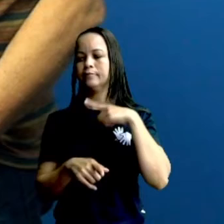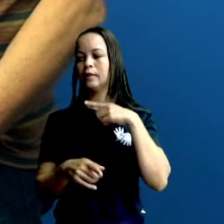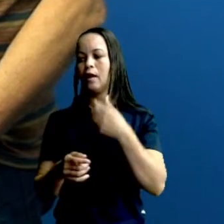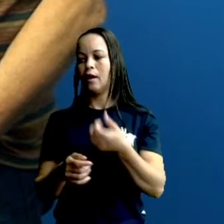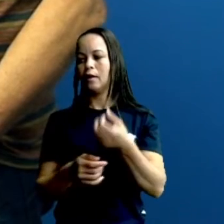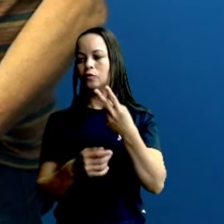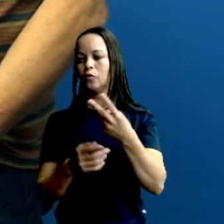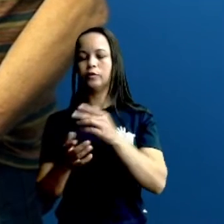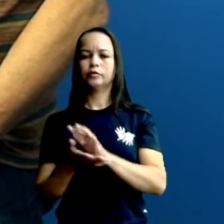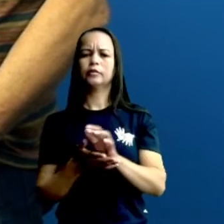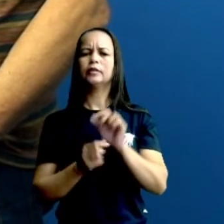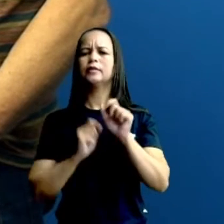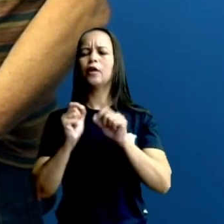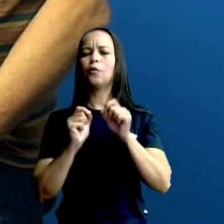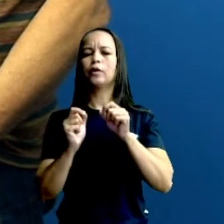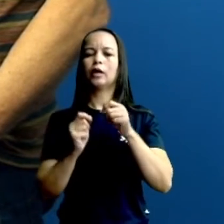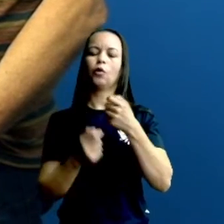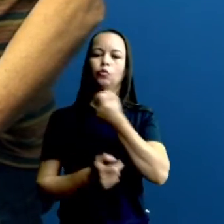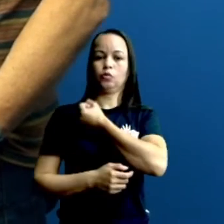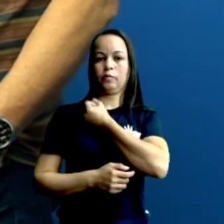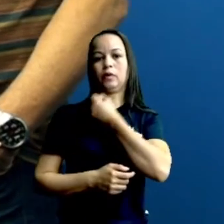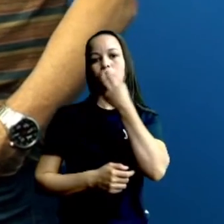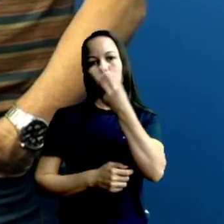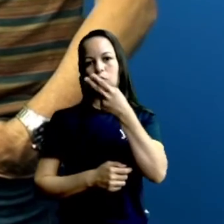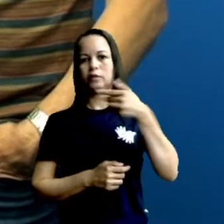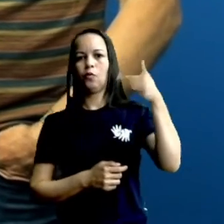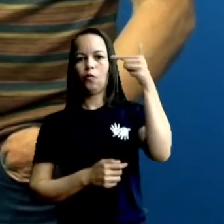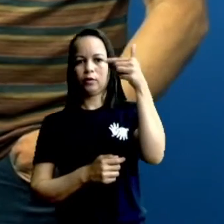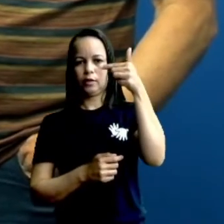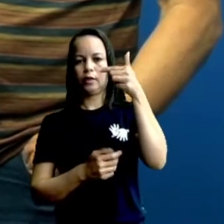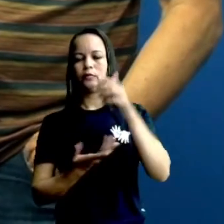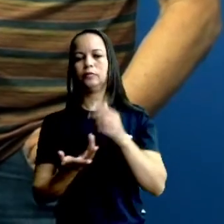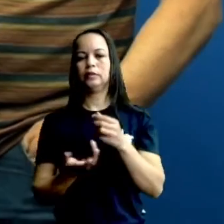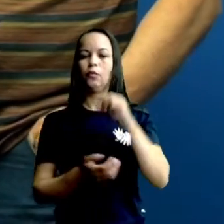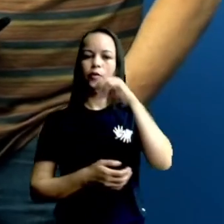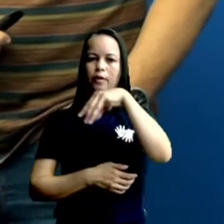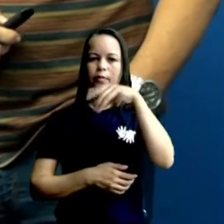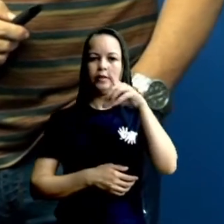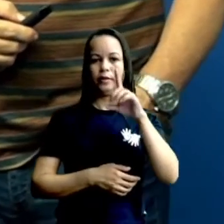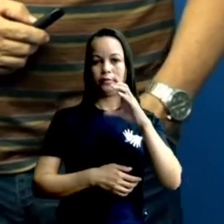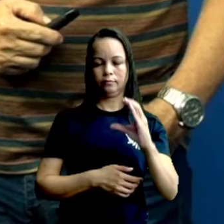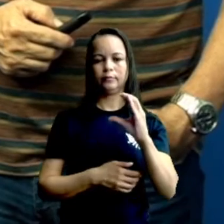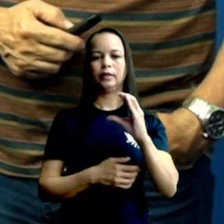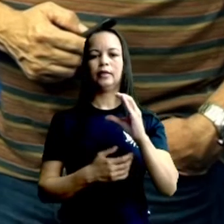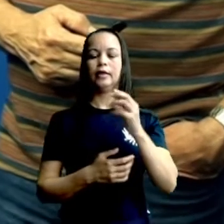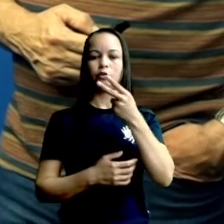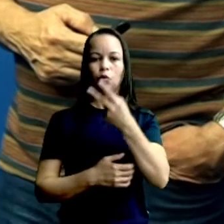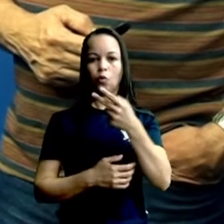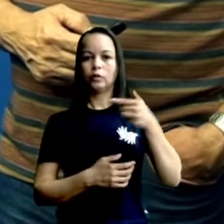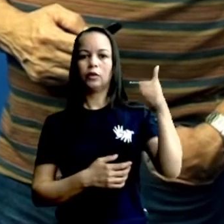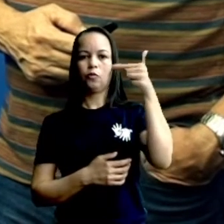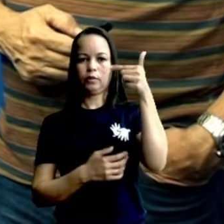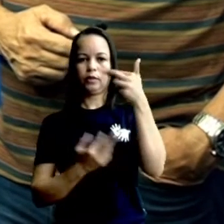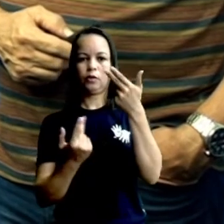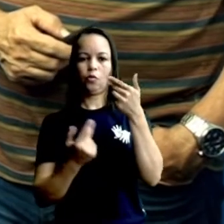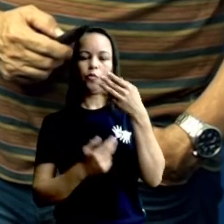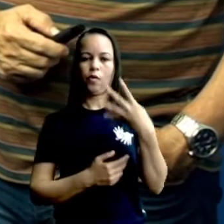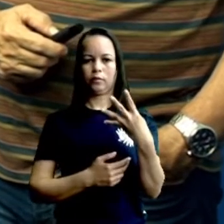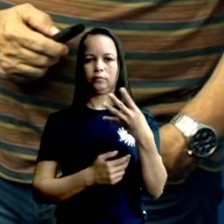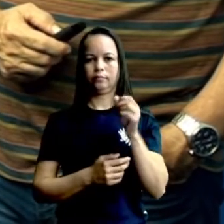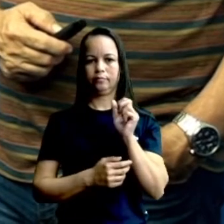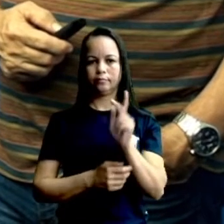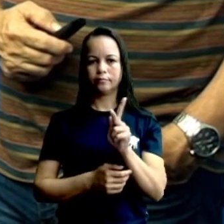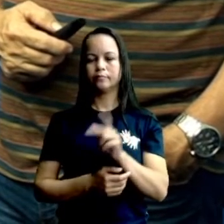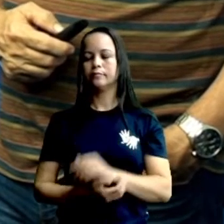fator comum de menor expoente, no caso, 2 ao quadrado. Então o MDC dá 2 ao quadrado, que é igual a 4.